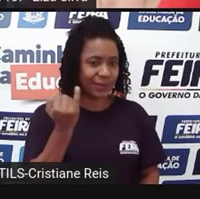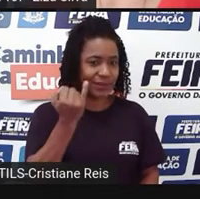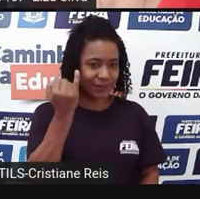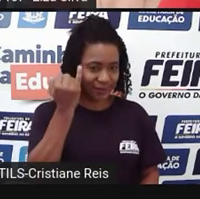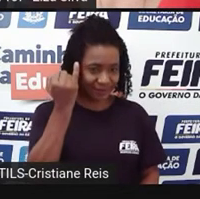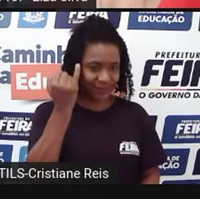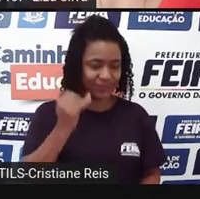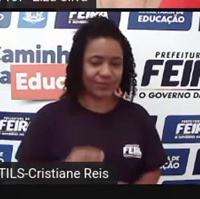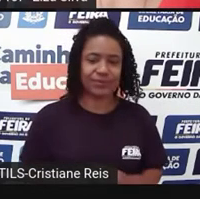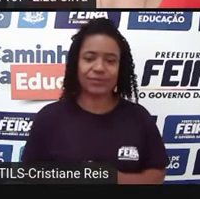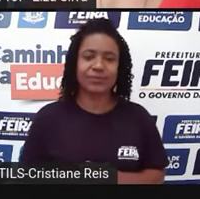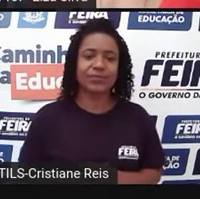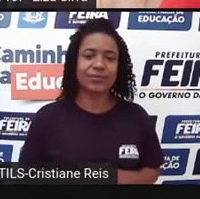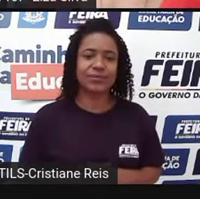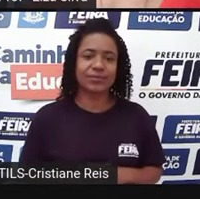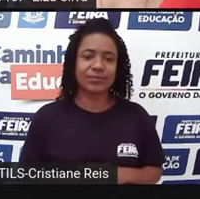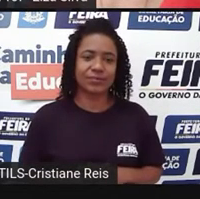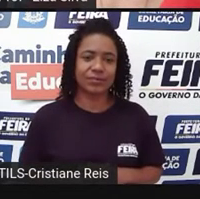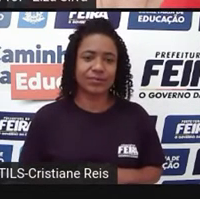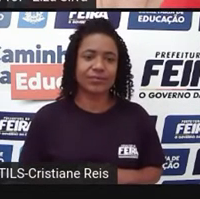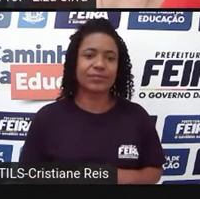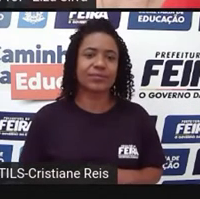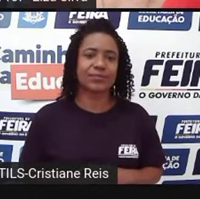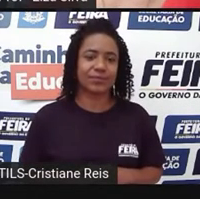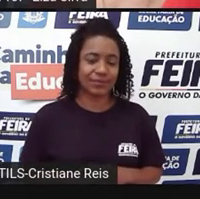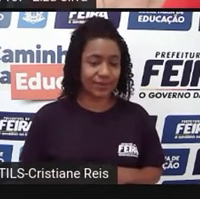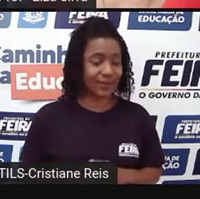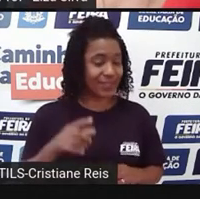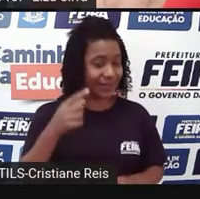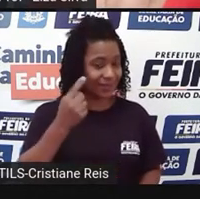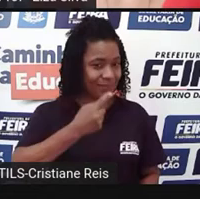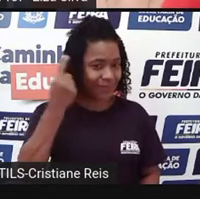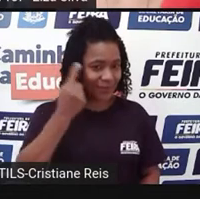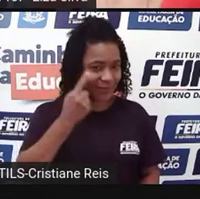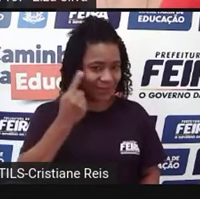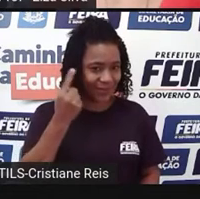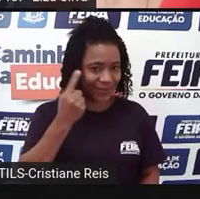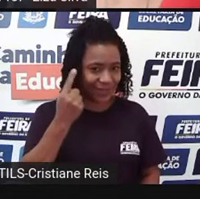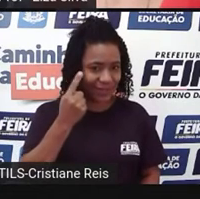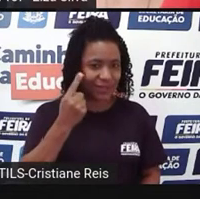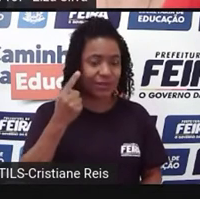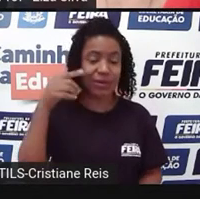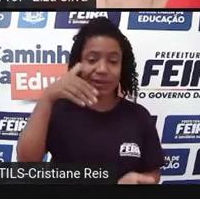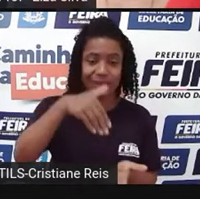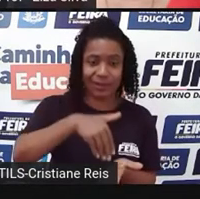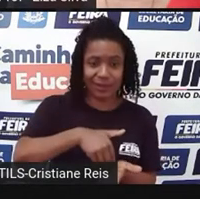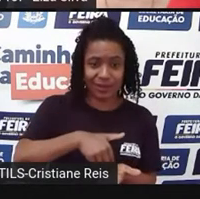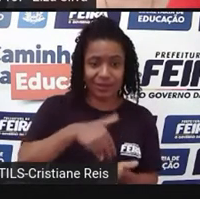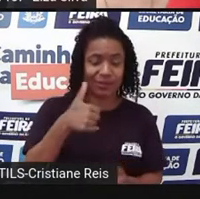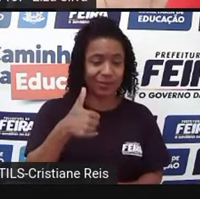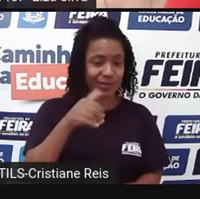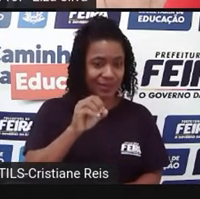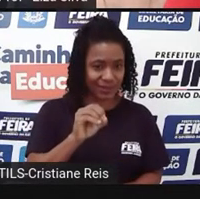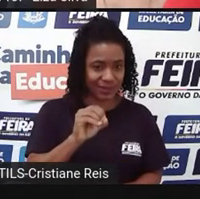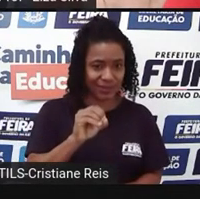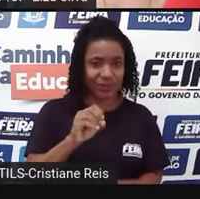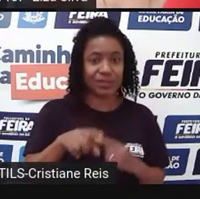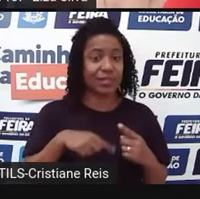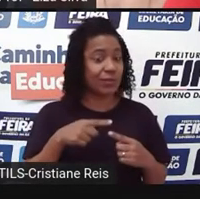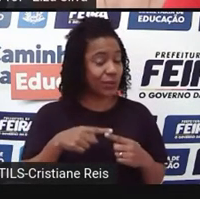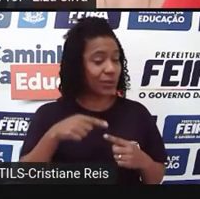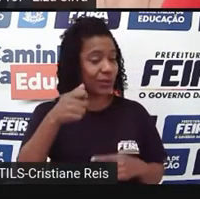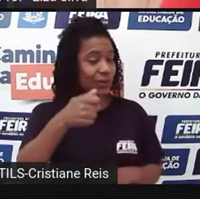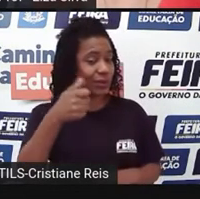então vejam que é que eu tenho os numerais de 1º ao 10º depois do décimo primeiro ao